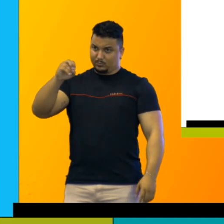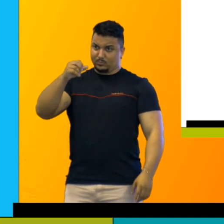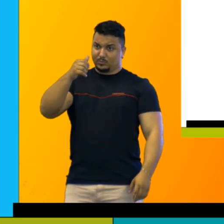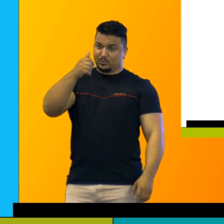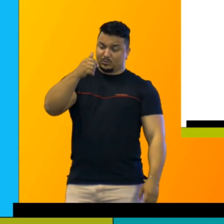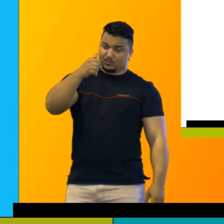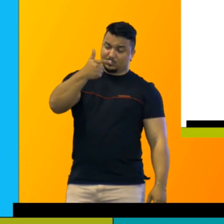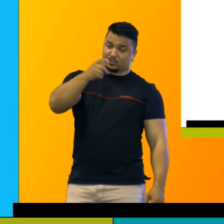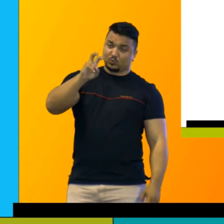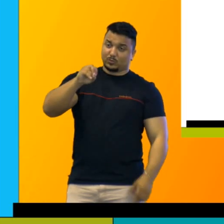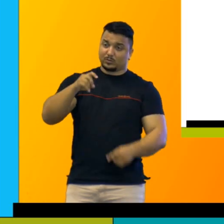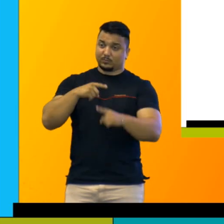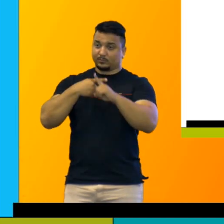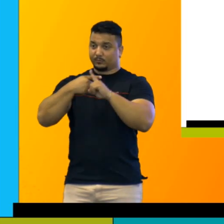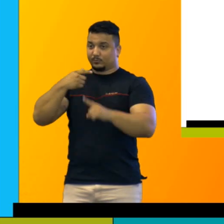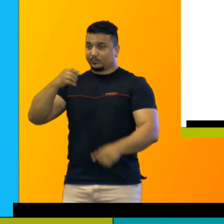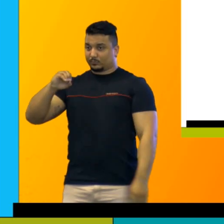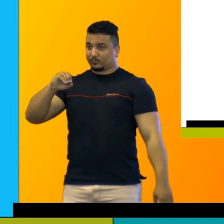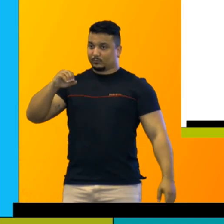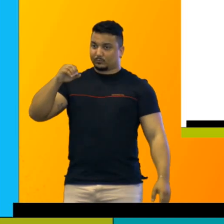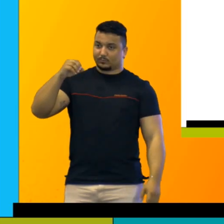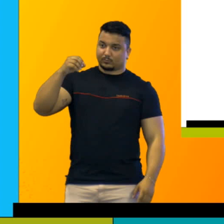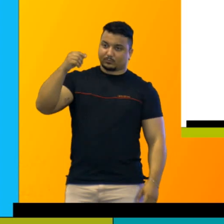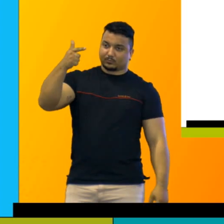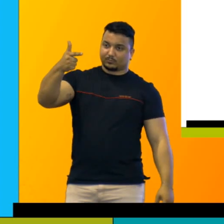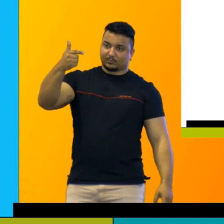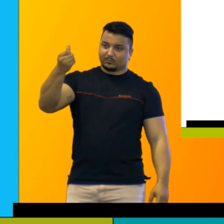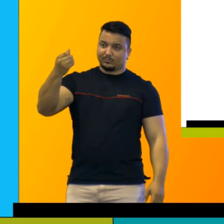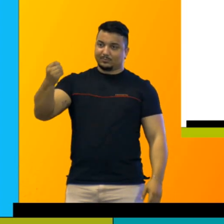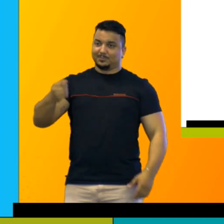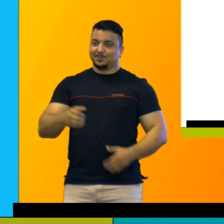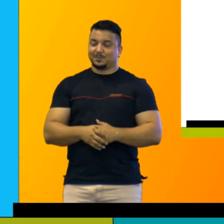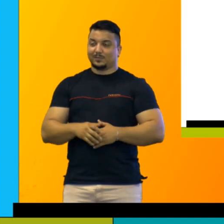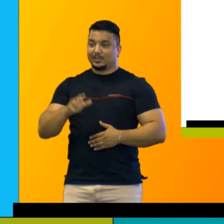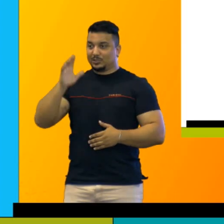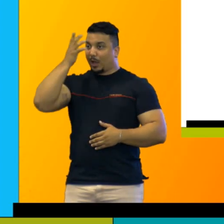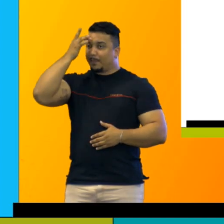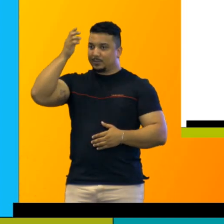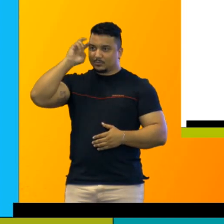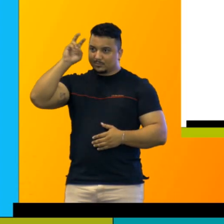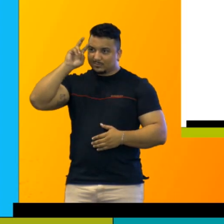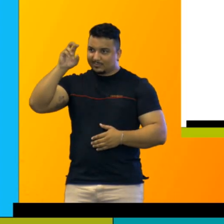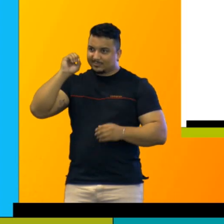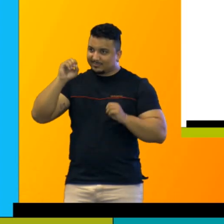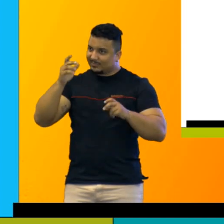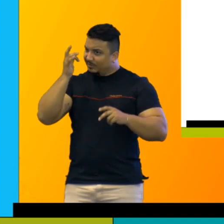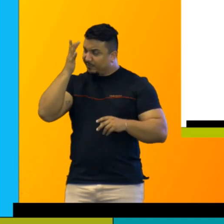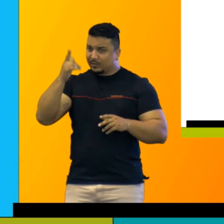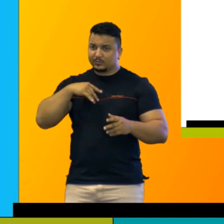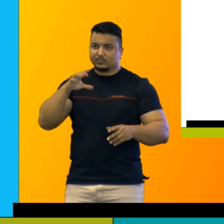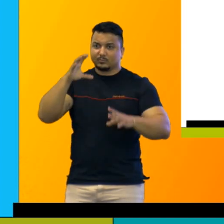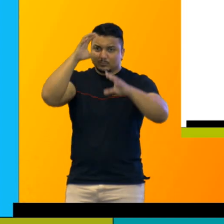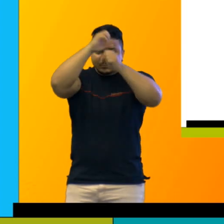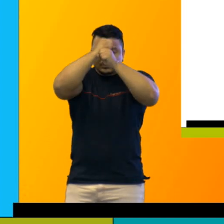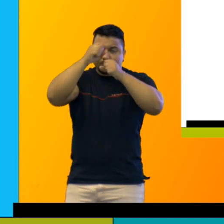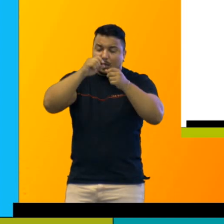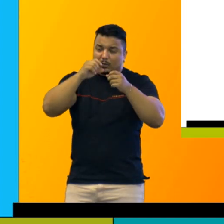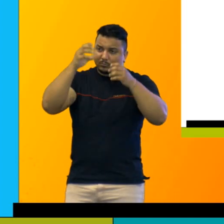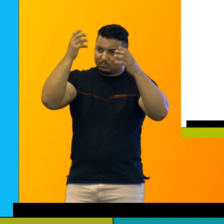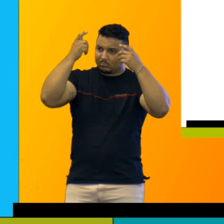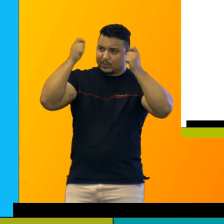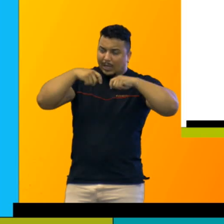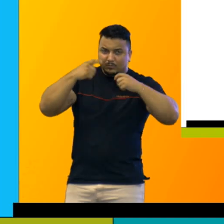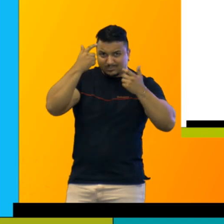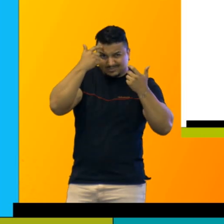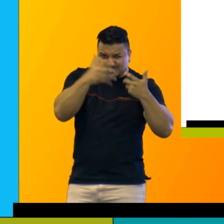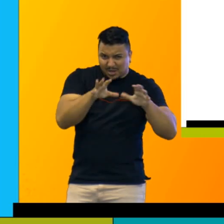mais 10? 260. De cabeça. Tá legal? A pessoa detesta conta de cabeça. Bota no papel e faz. Então,